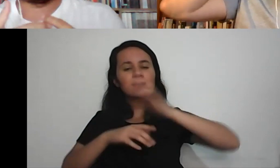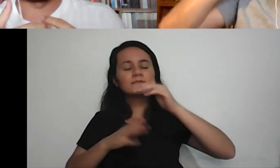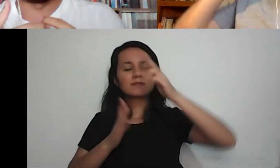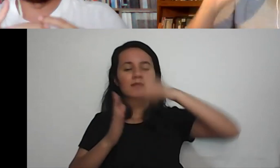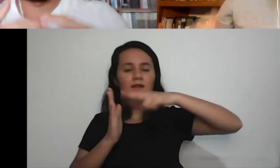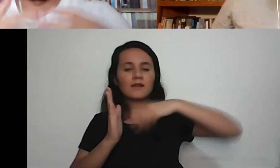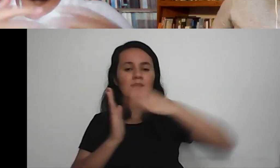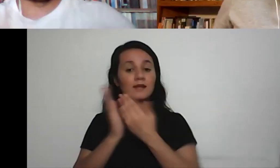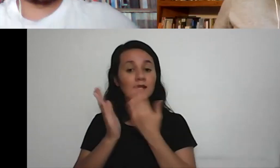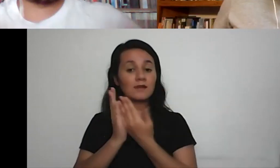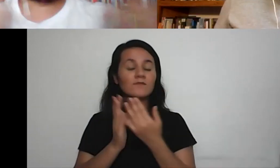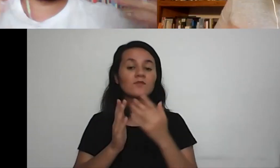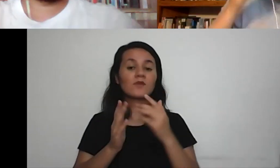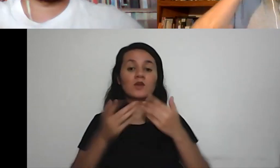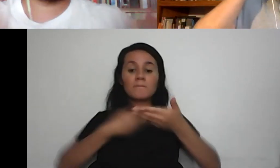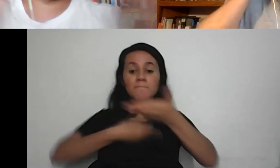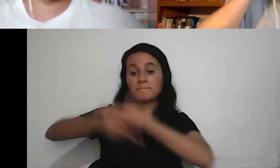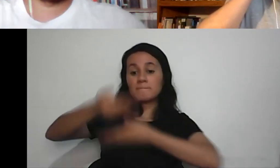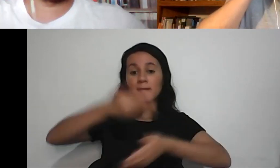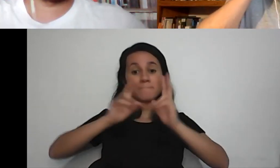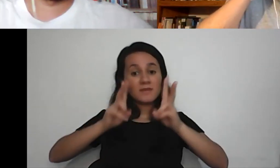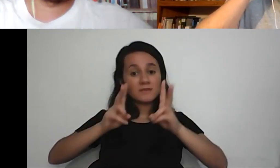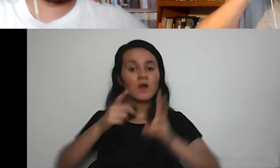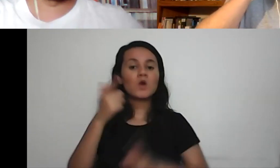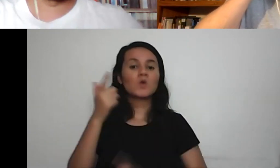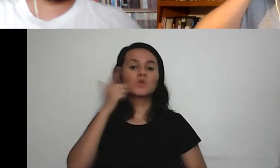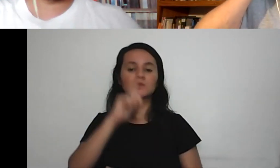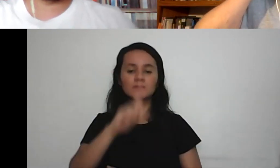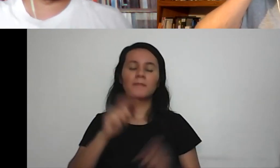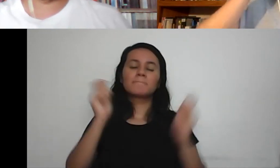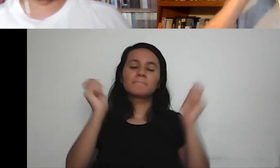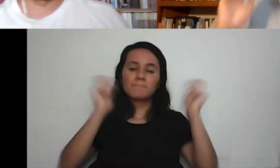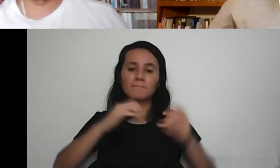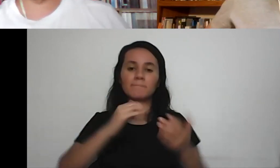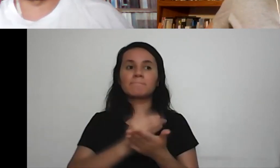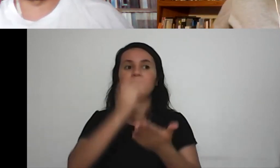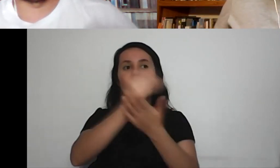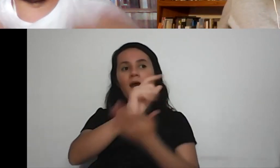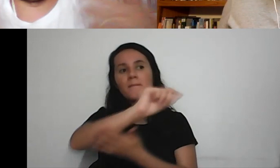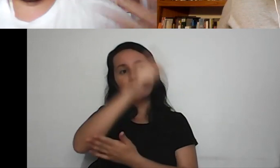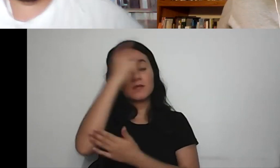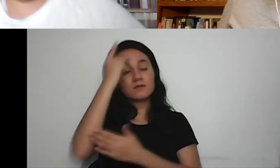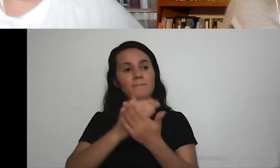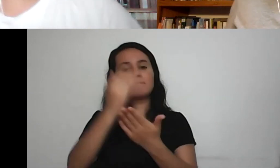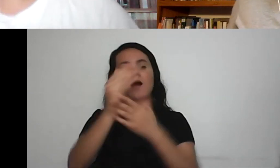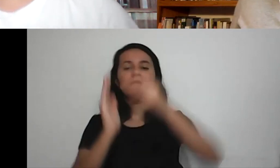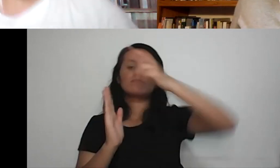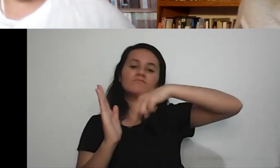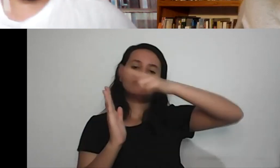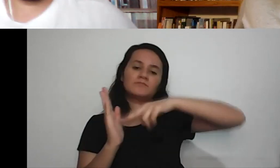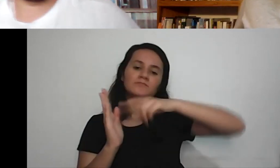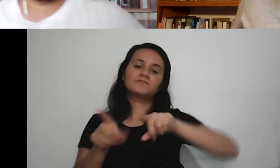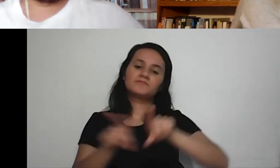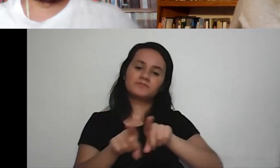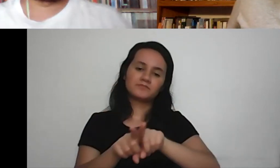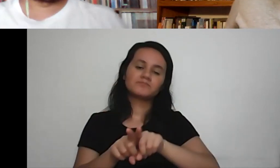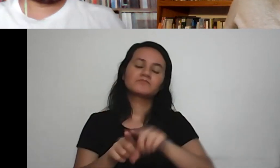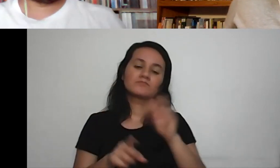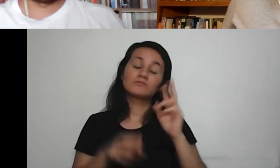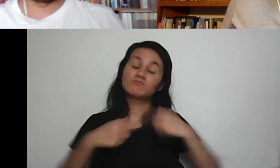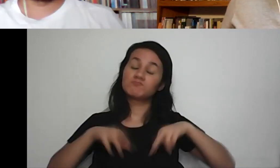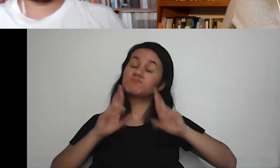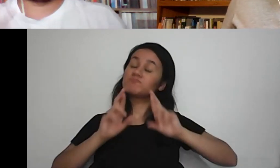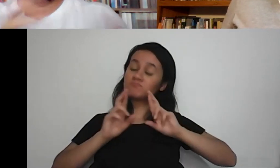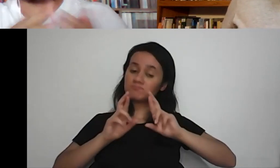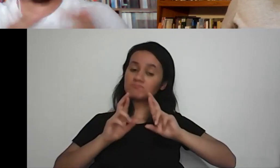nosso nível, a tendência é que essas trocas cheguem também a mais leitores, e essa é uma esperança, né,